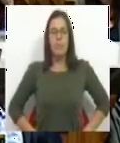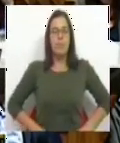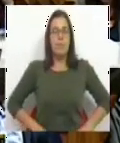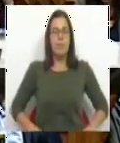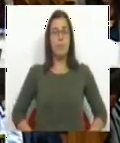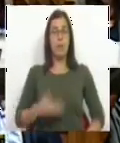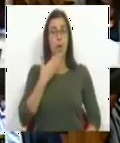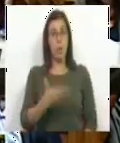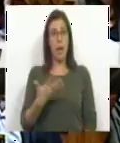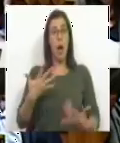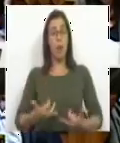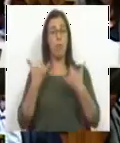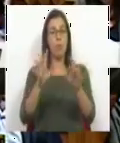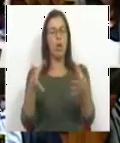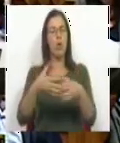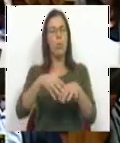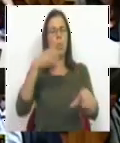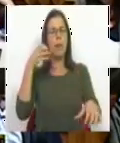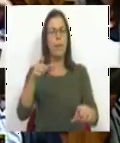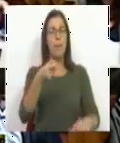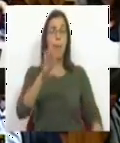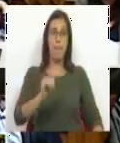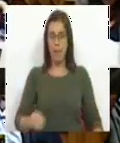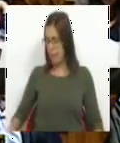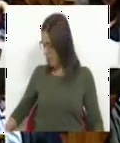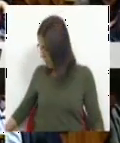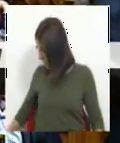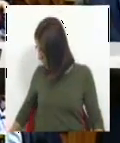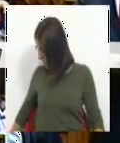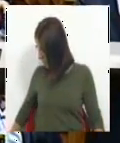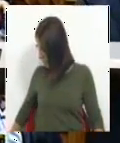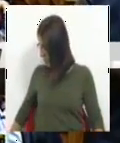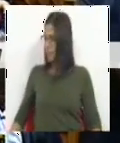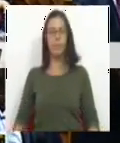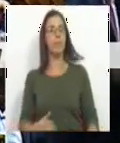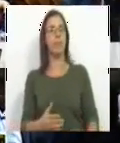Muito obrigado. É a vez do Grupo Parlamentar do PS. Tem a